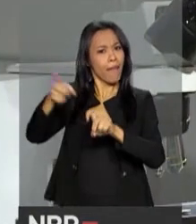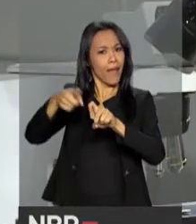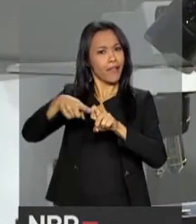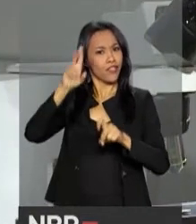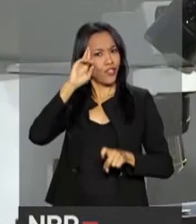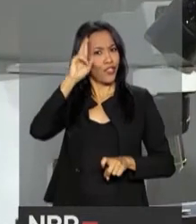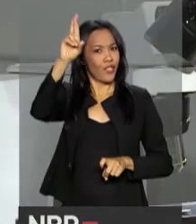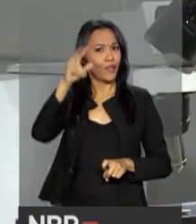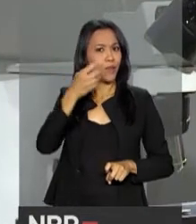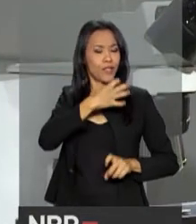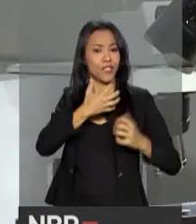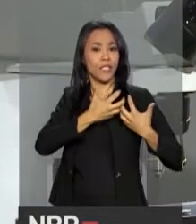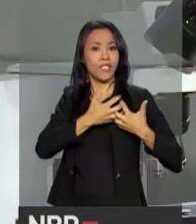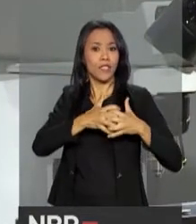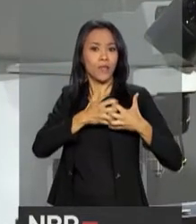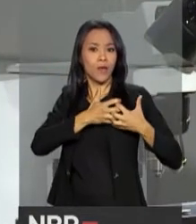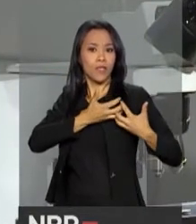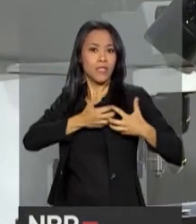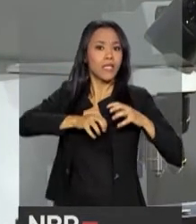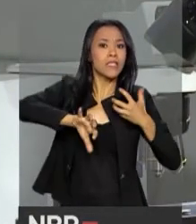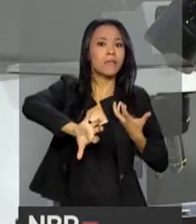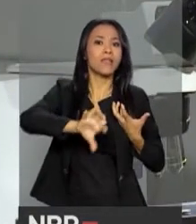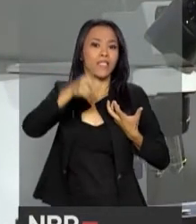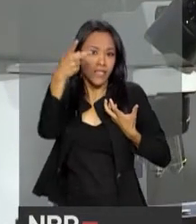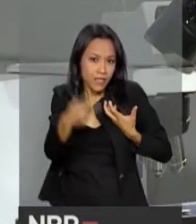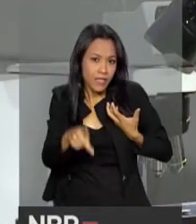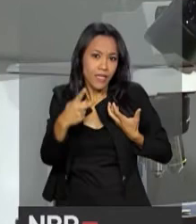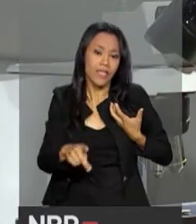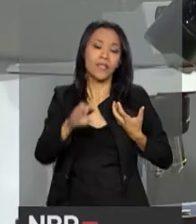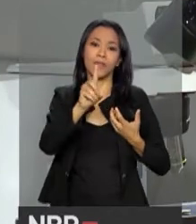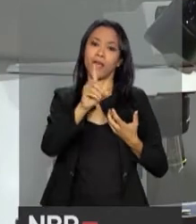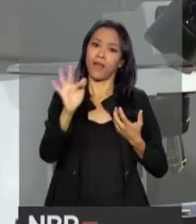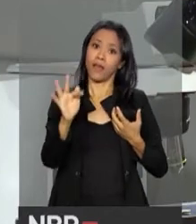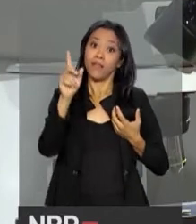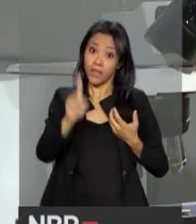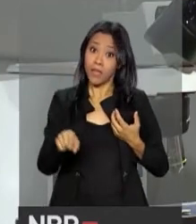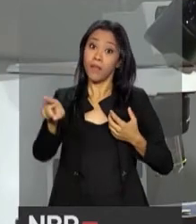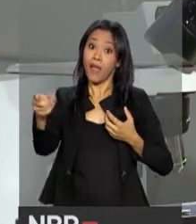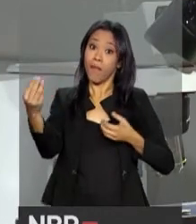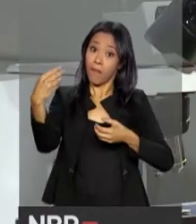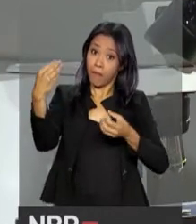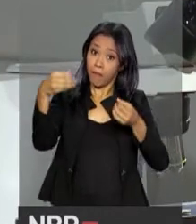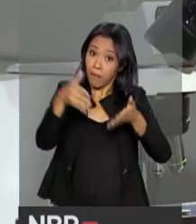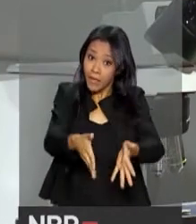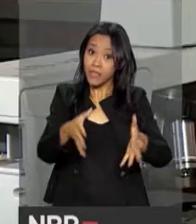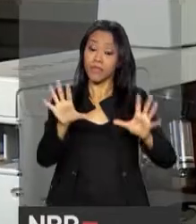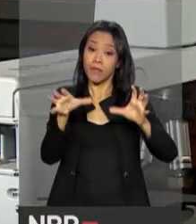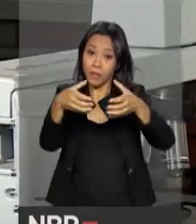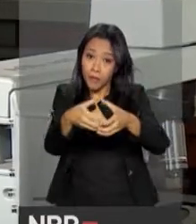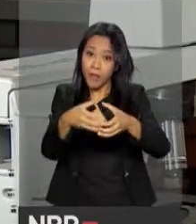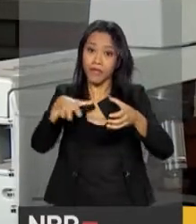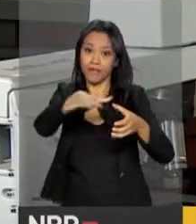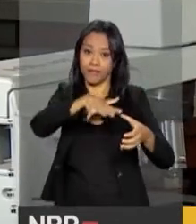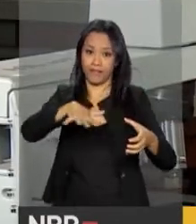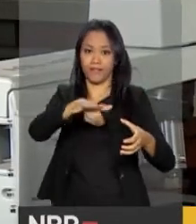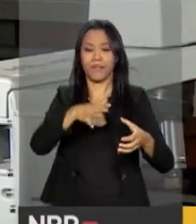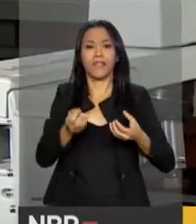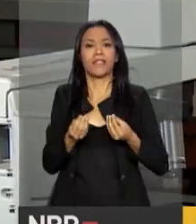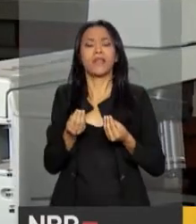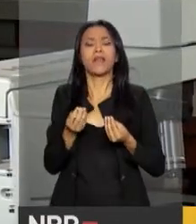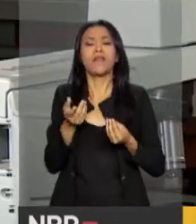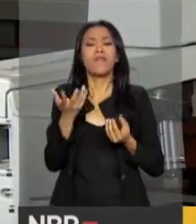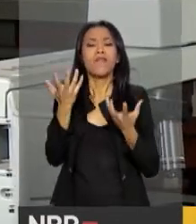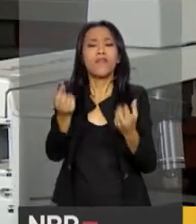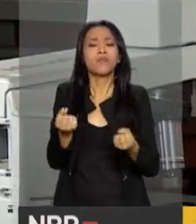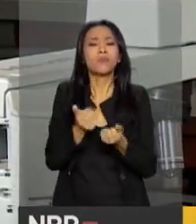de transplantes de órgãos no distrito federal também membro da bt ou associação brasileira de transplante de órgãos doutora vamos começar fazendo